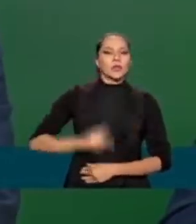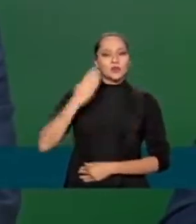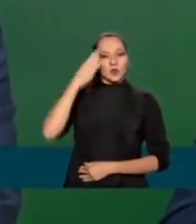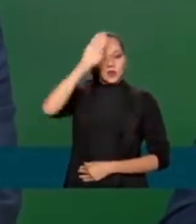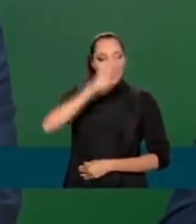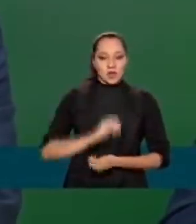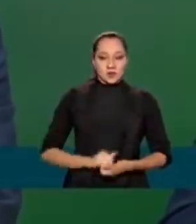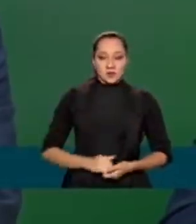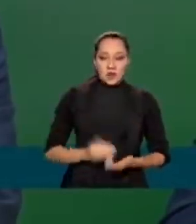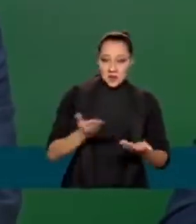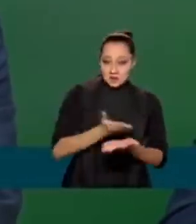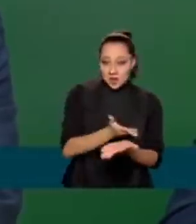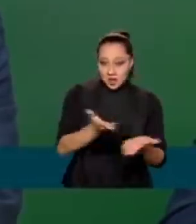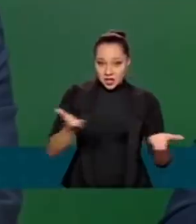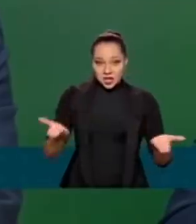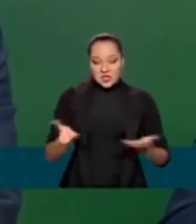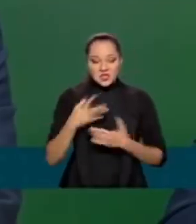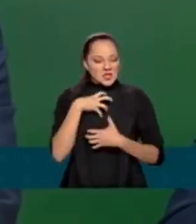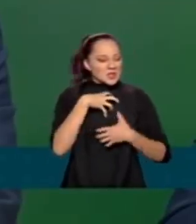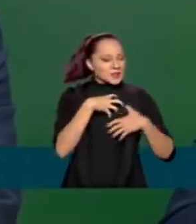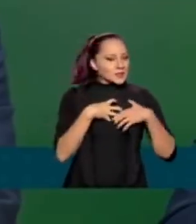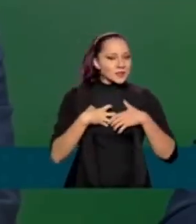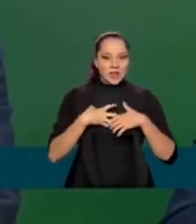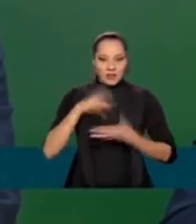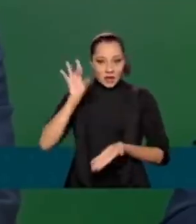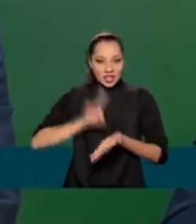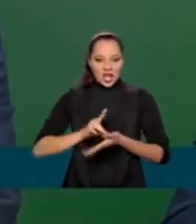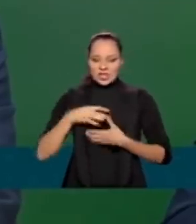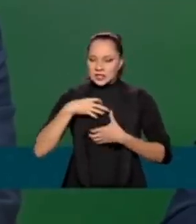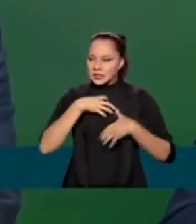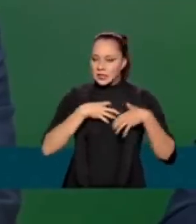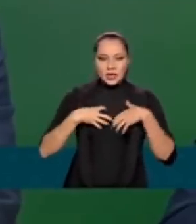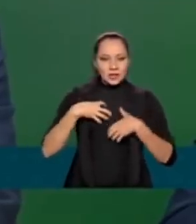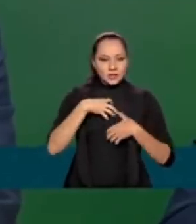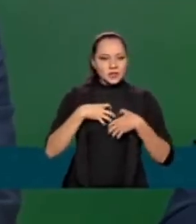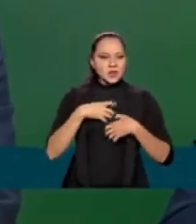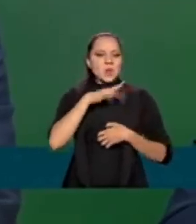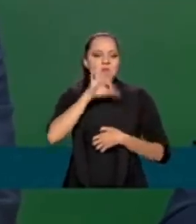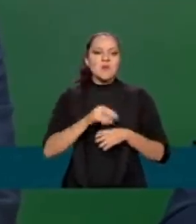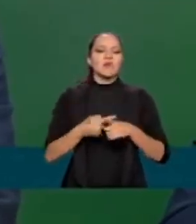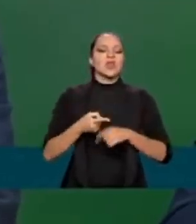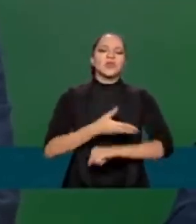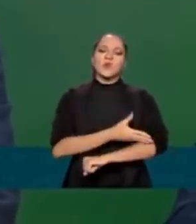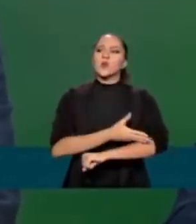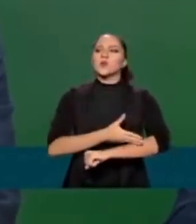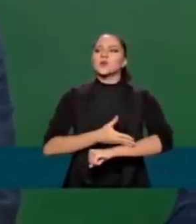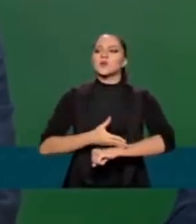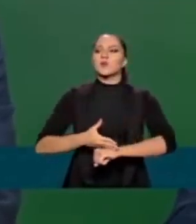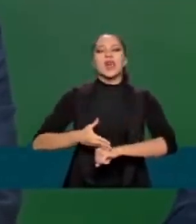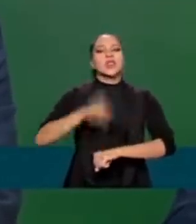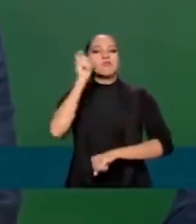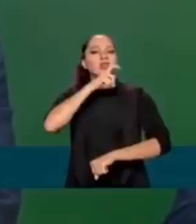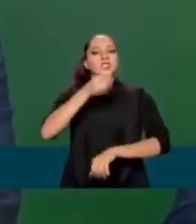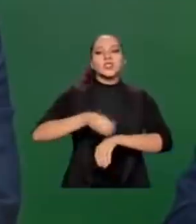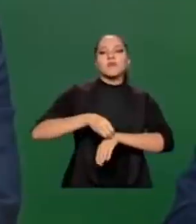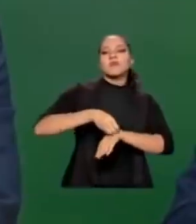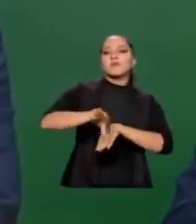Para aqueles a quem a verdade incomoda, pois estavam acostumados a reverberar a